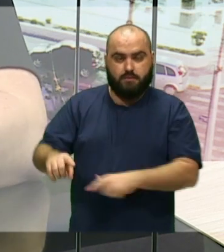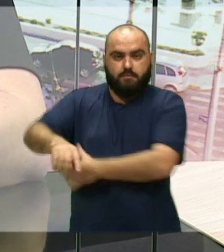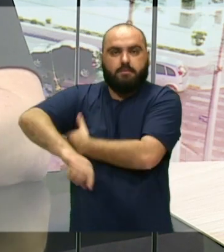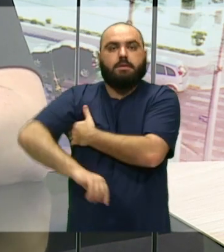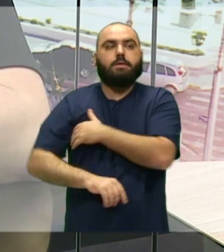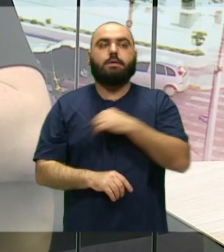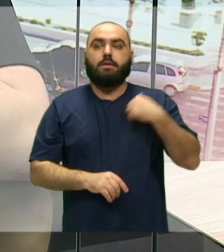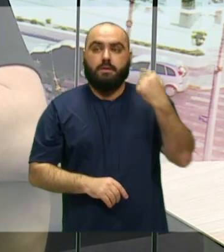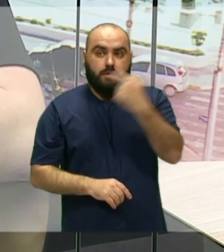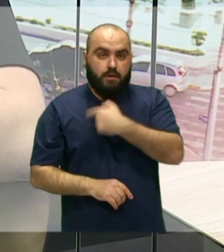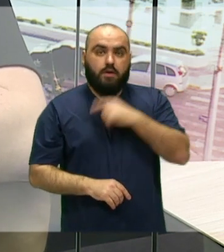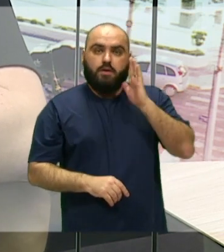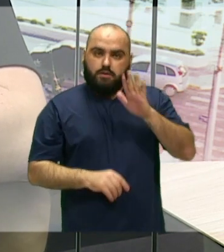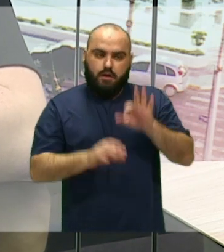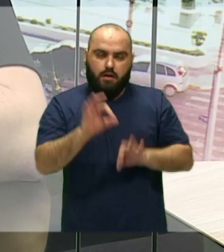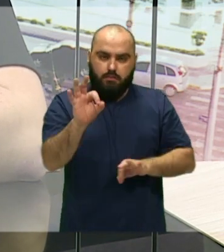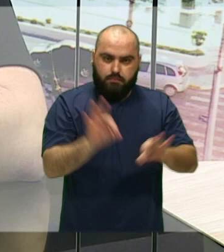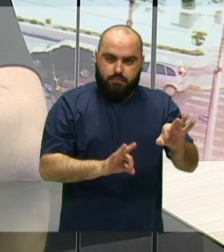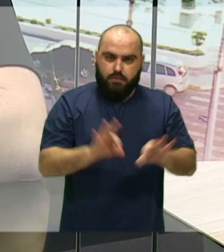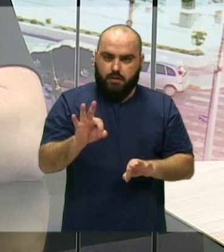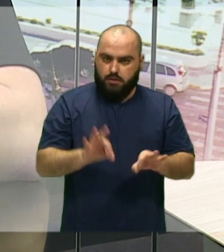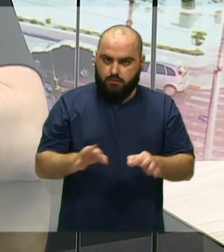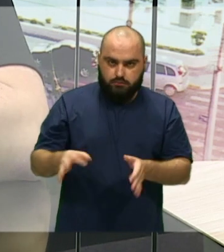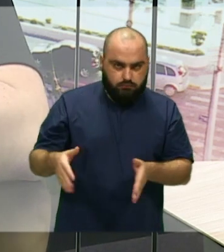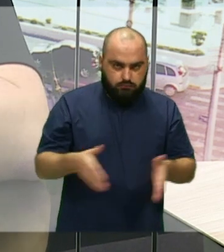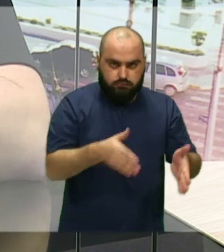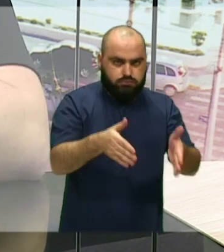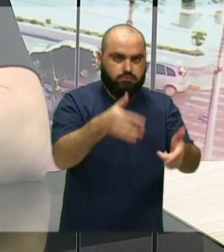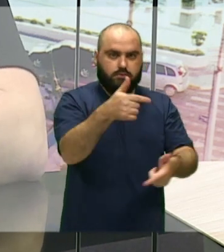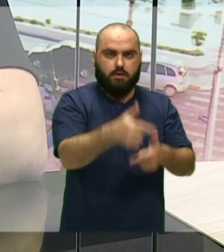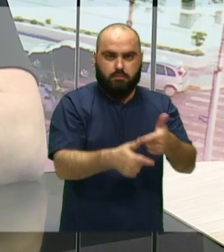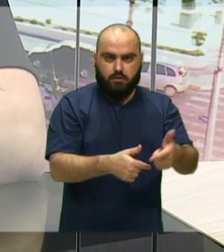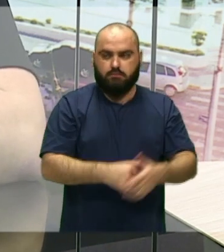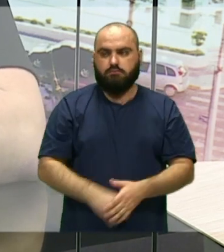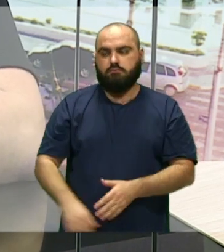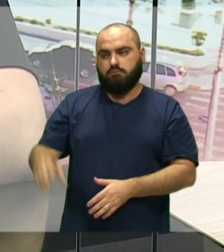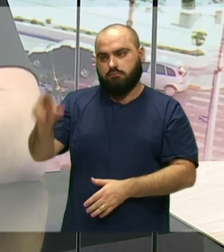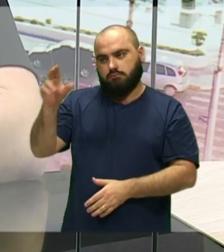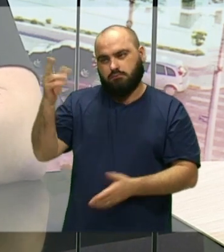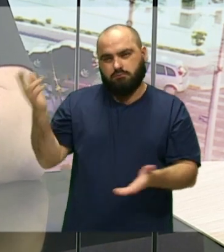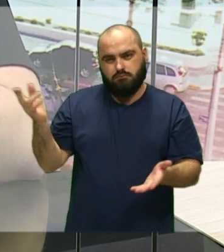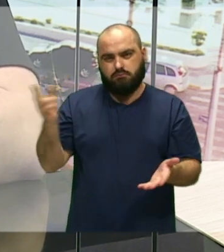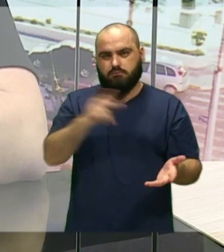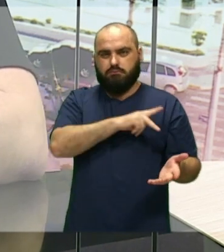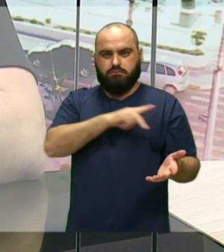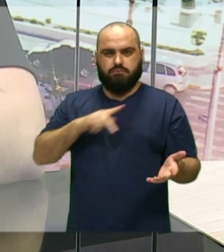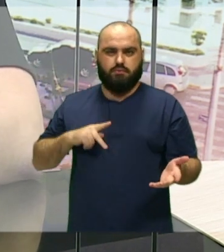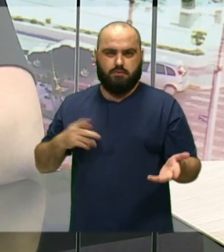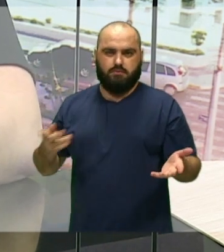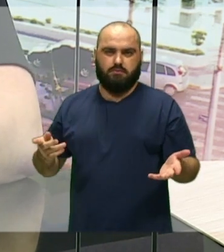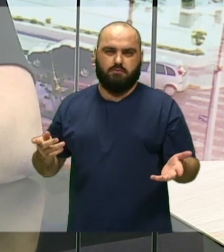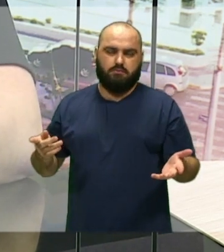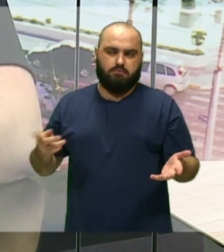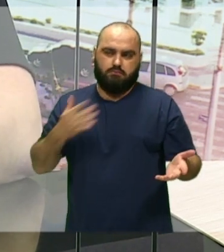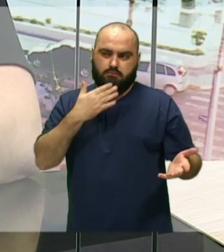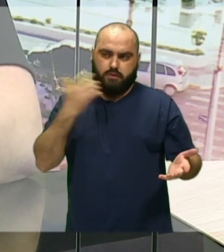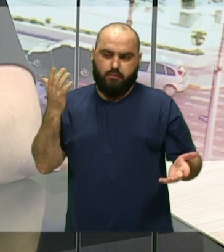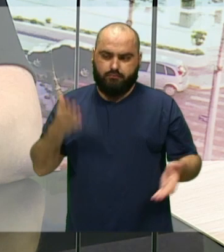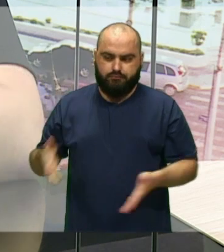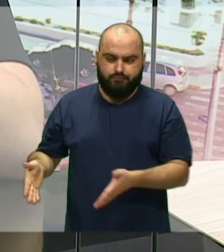gente já tem um plano de carreira que acho que o poder público tem essa vantagem de já ter um plano de carreira